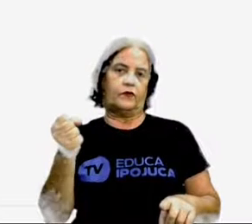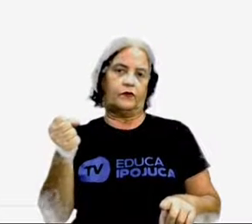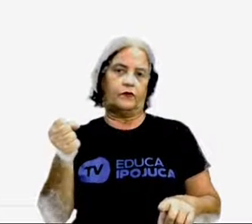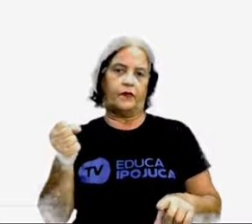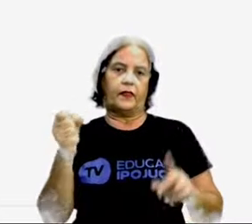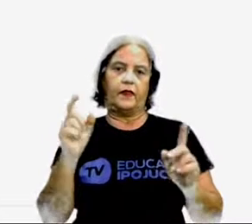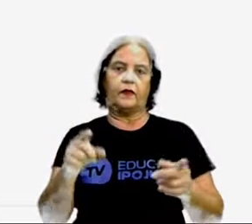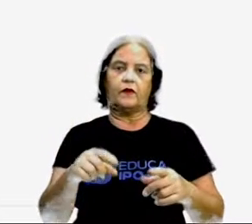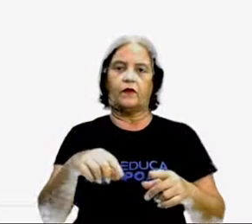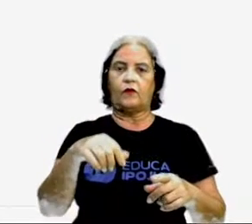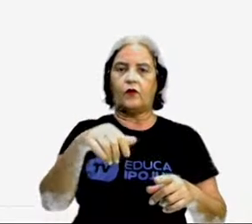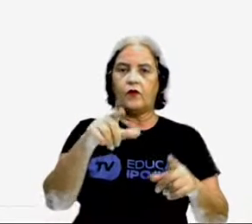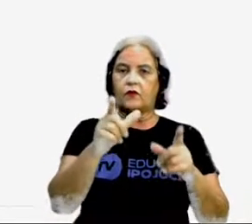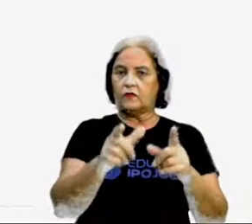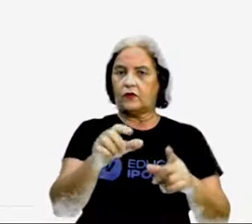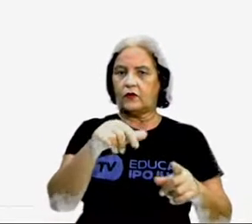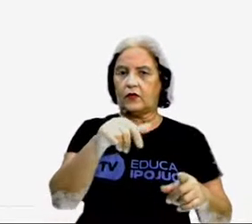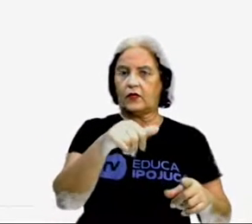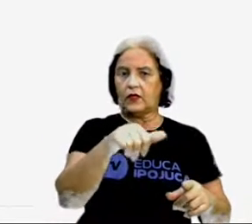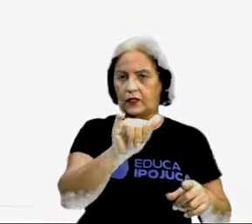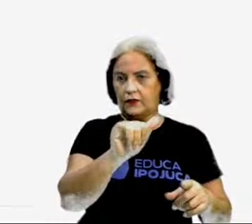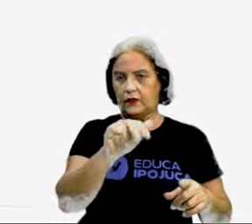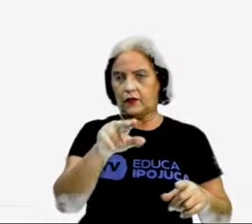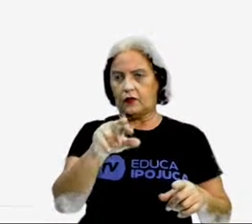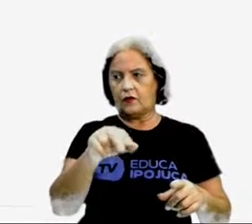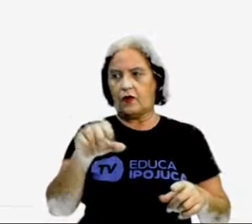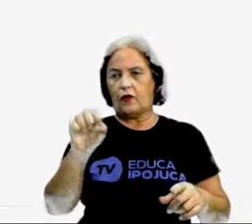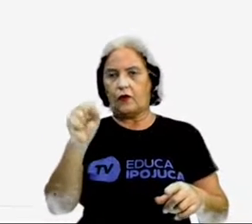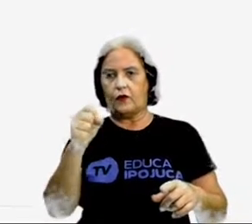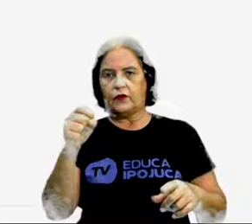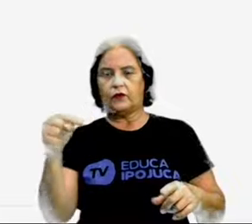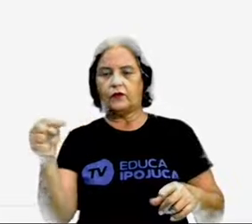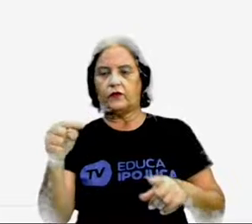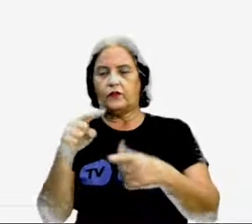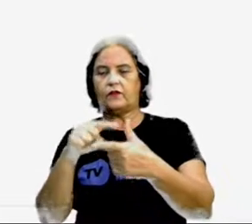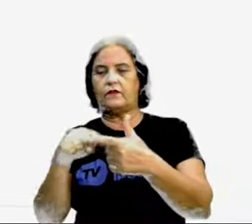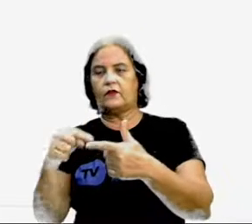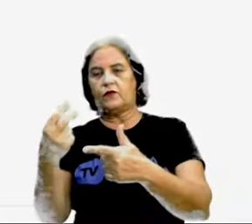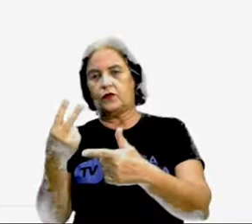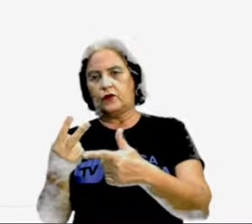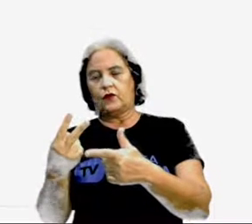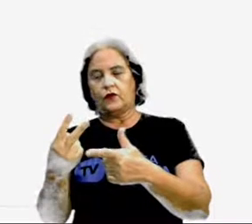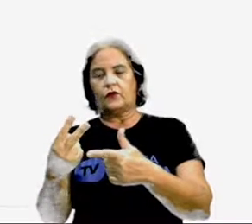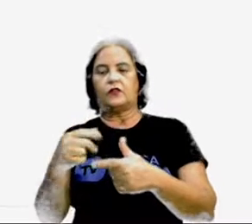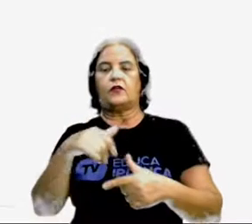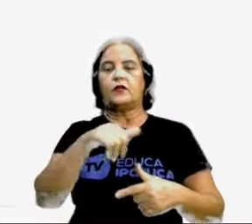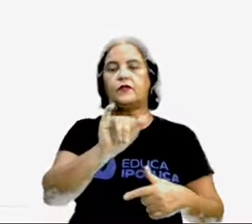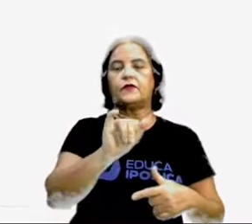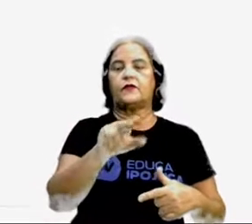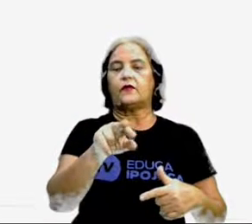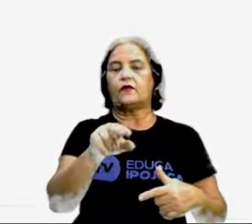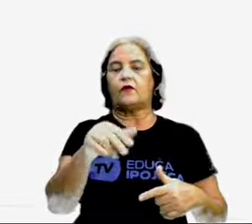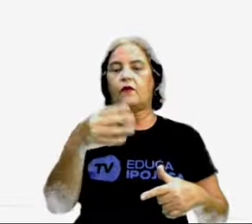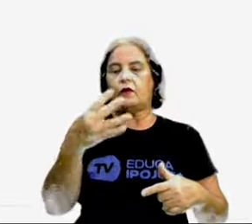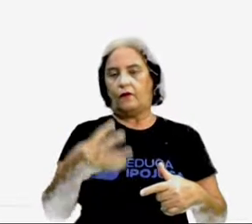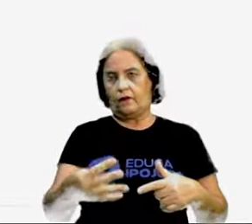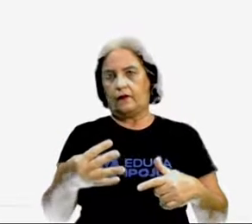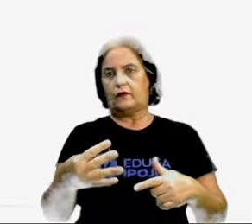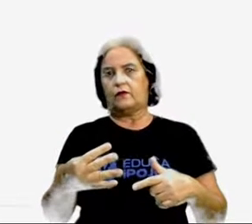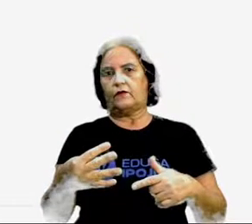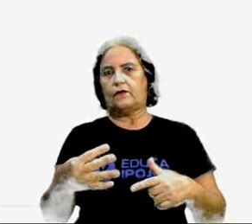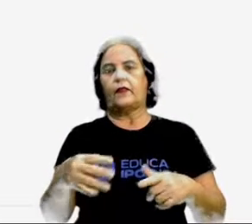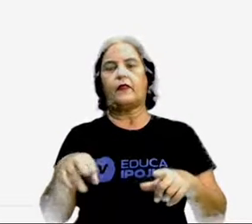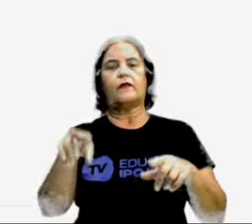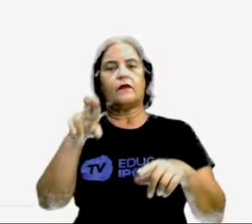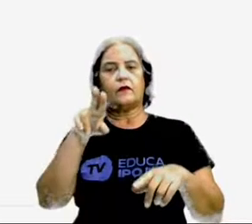igual a 8 dividido por 2, descobrimos y é igual a 4. Note que é o mesmo valor do